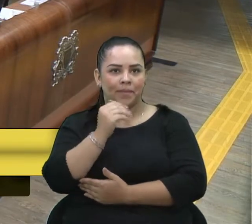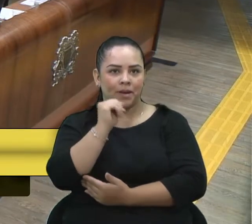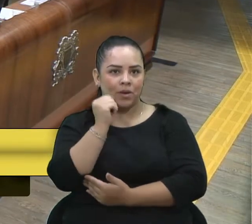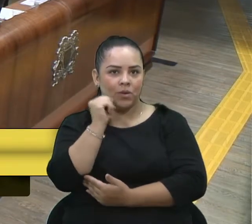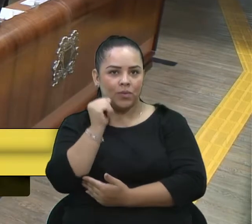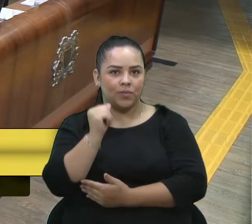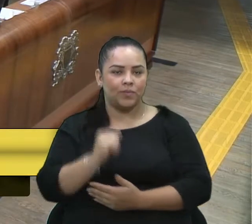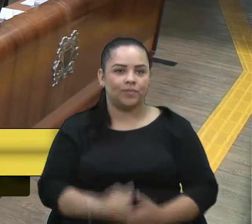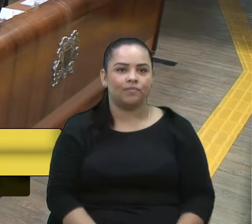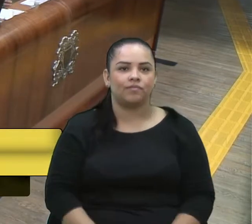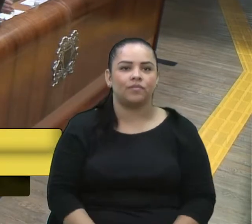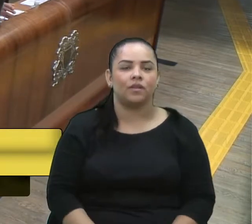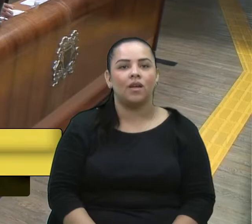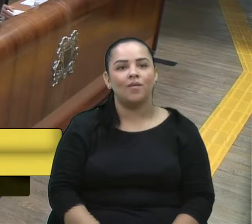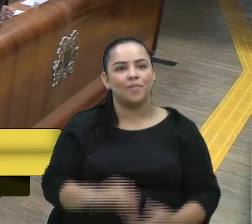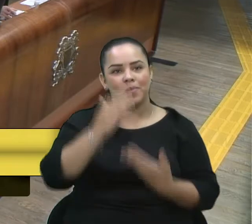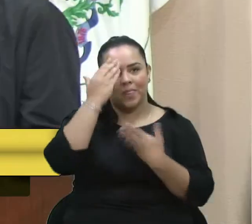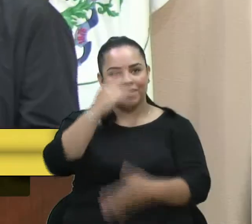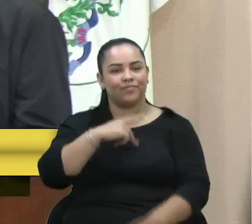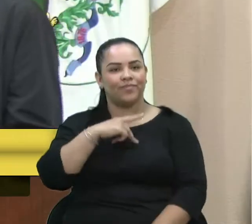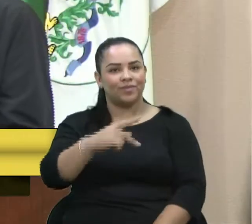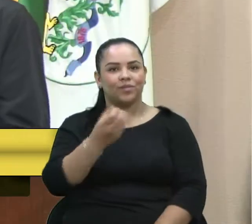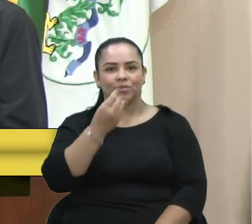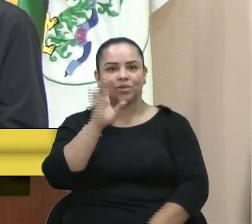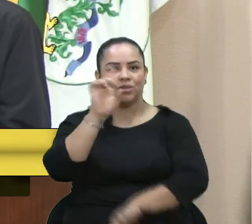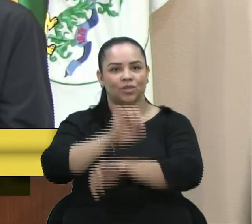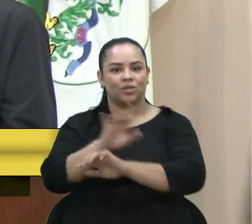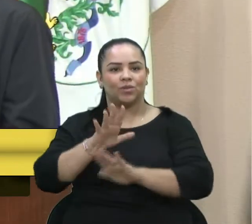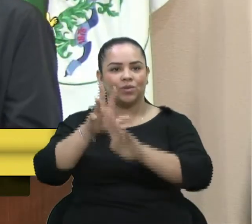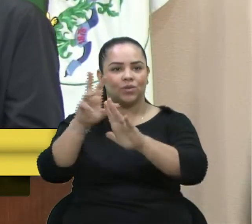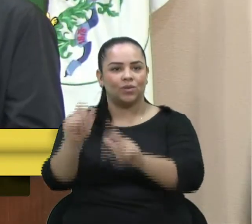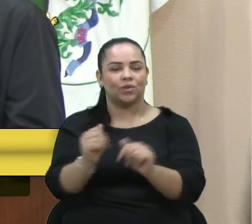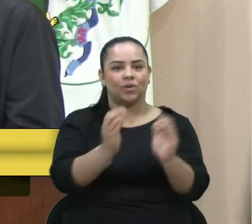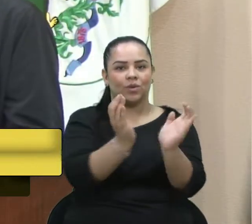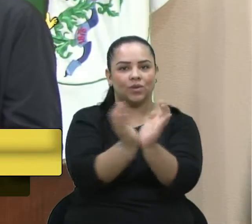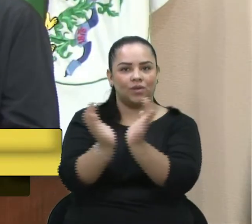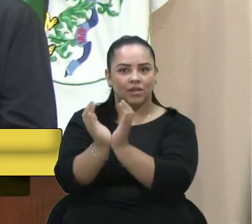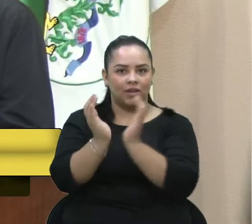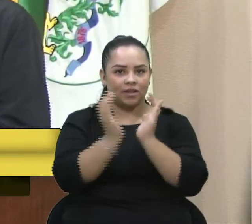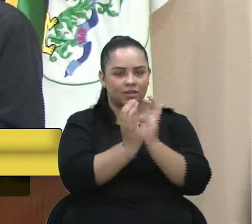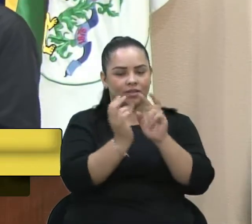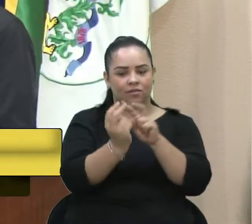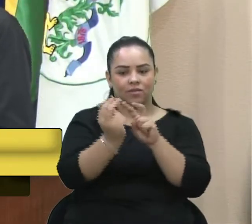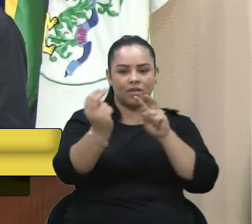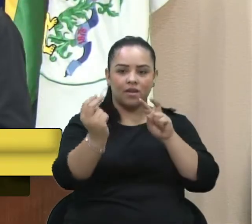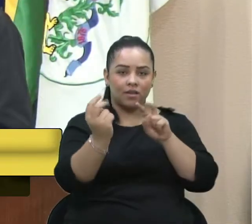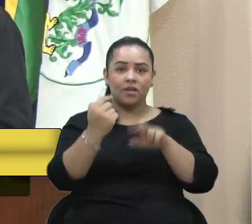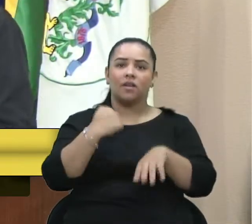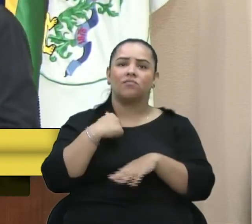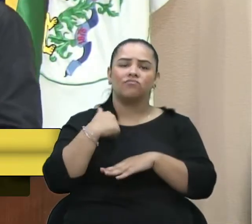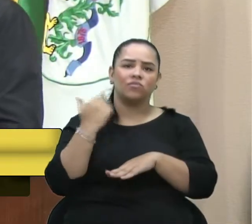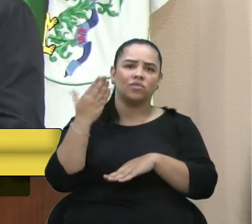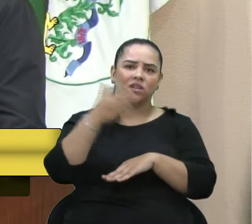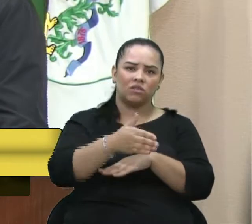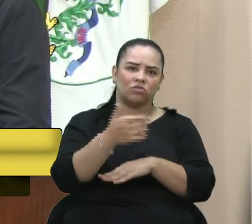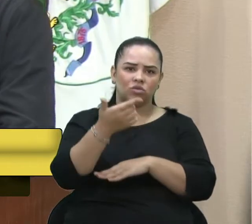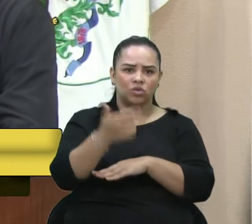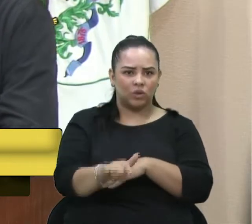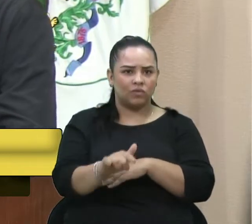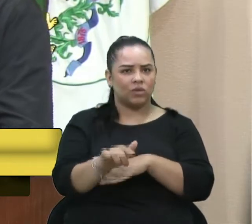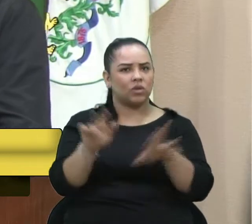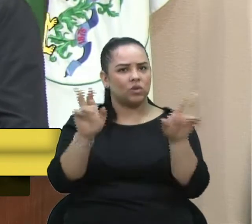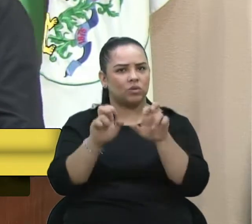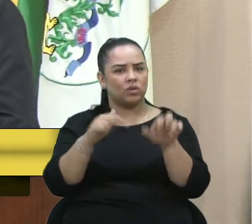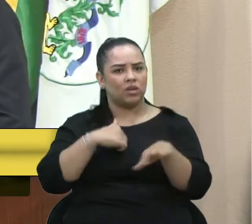Obrigado, senhor presidente. Bom dia a todos, bom dia, caros colegas que acompanham de forma online. Hoje eu trago mais uma vez um assunto que eu acredito